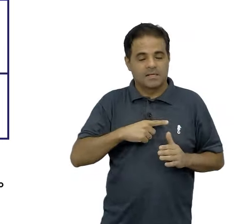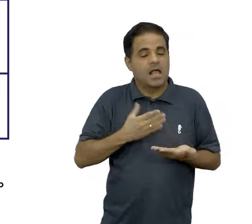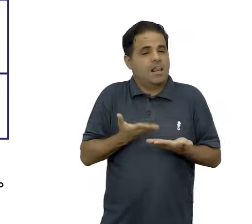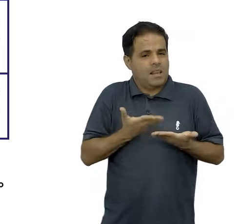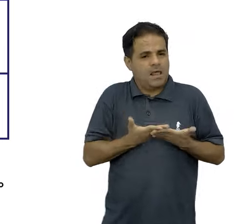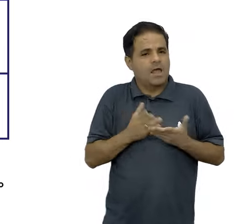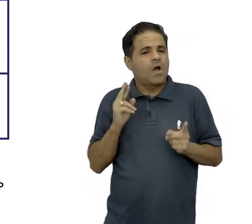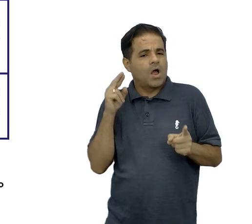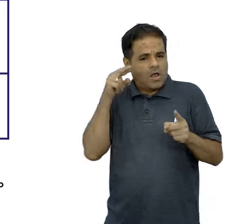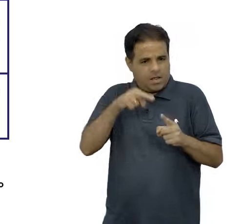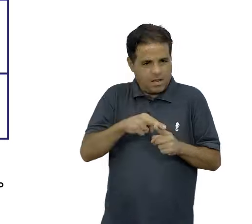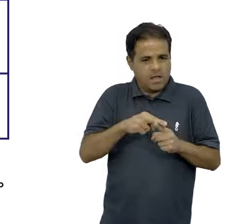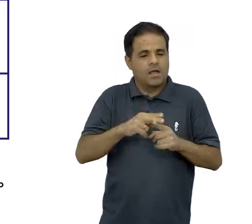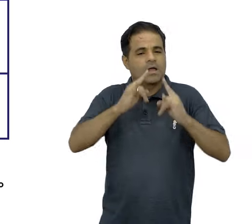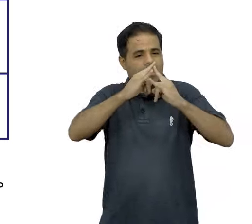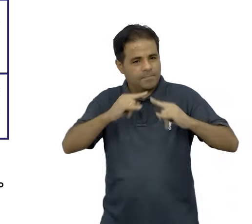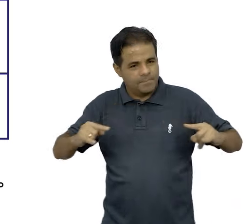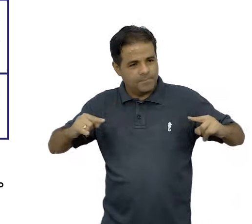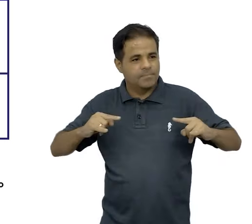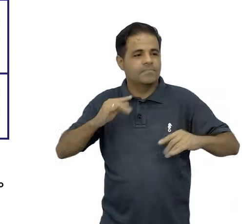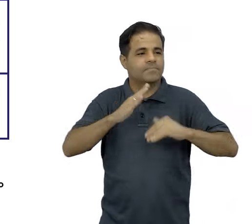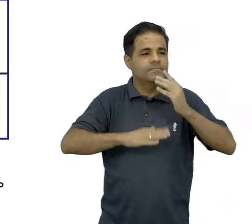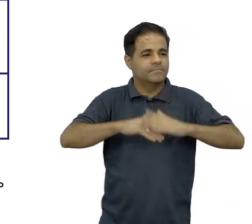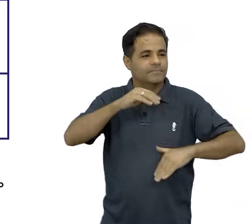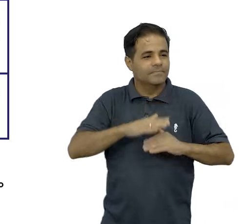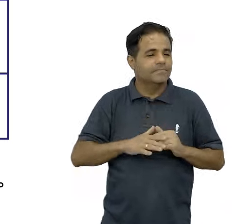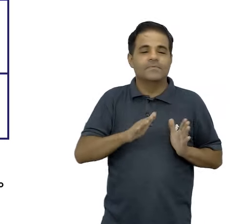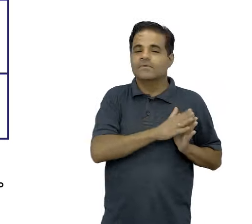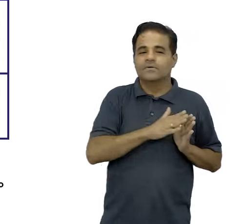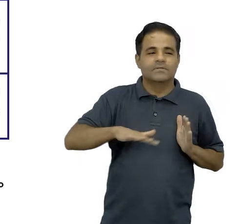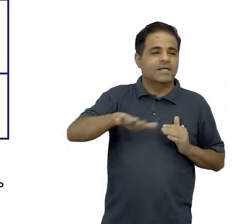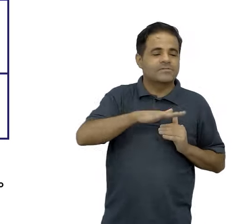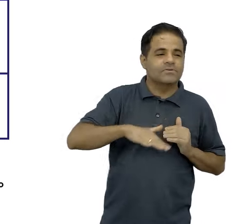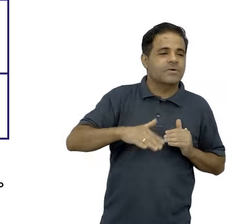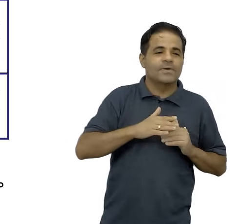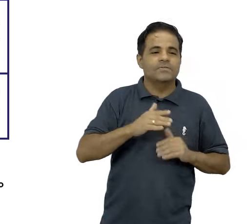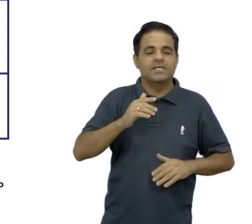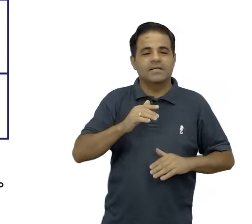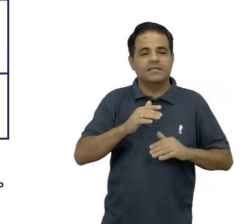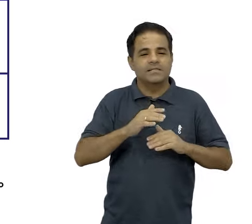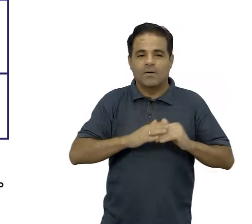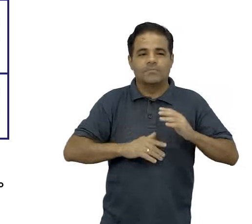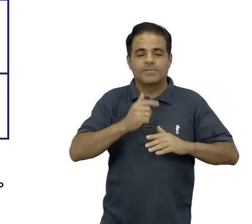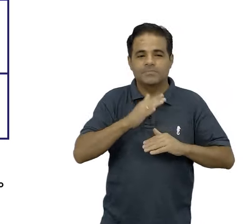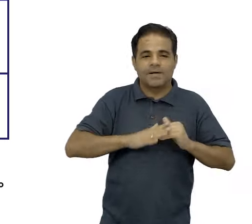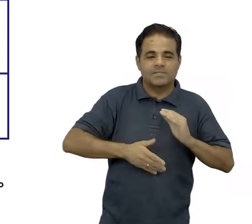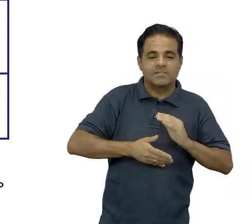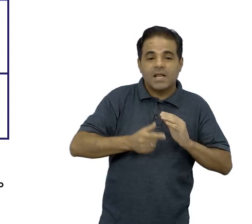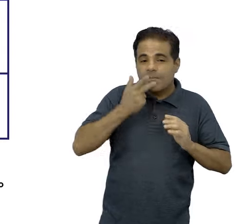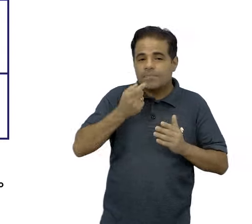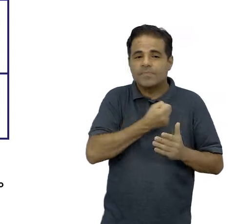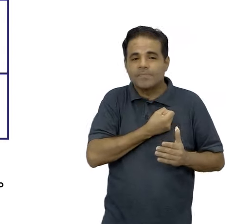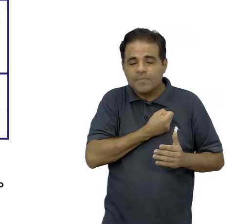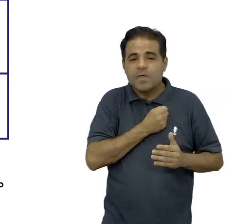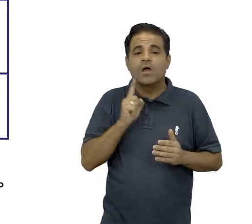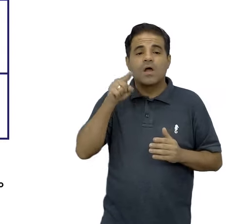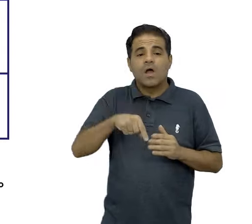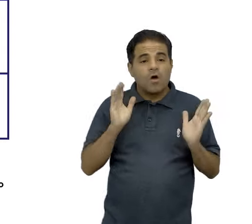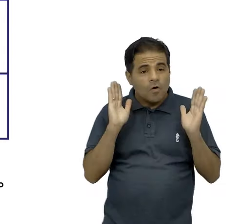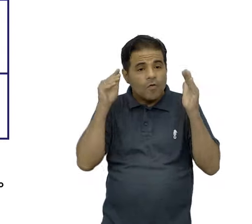que se refere a barracas de brinquedo de pesca, né? E a unidade temática é a de números, né? Com foco